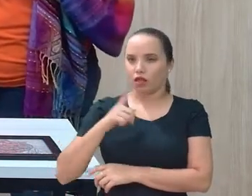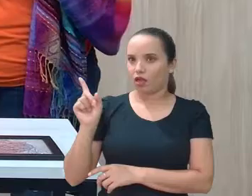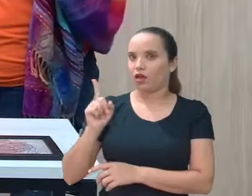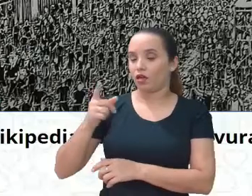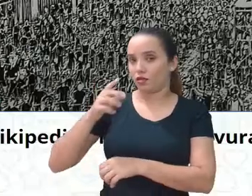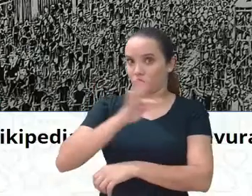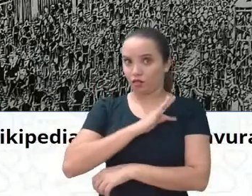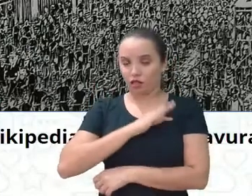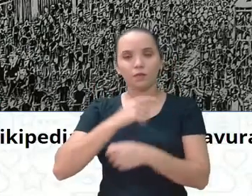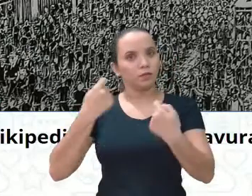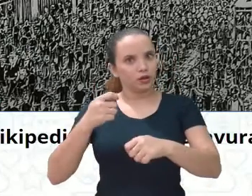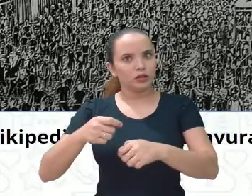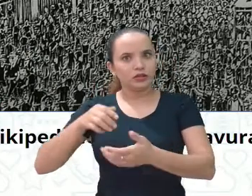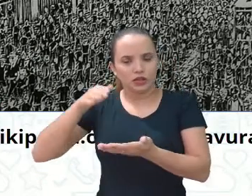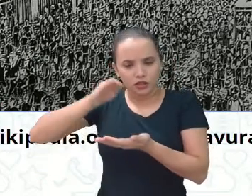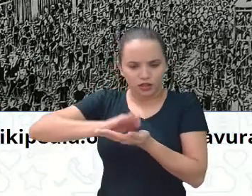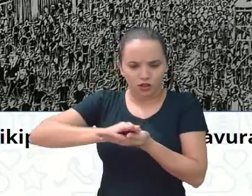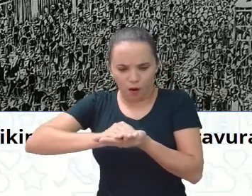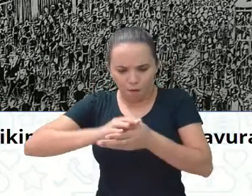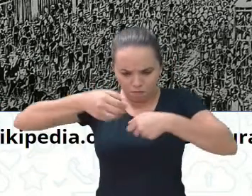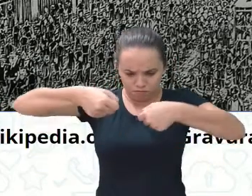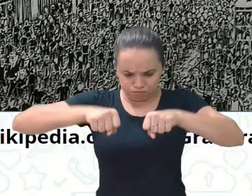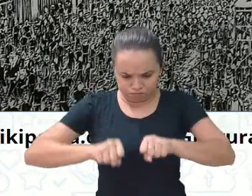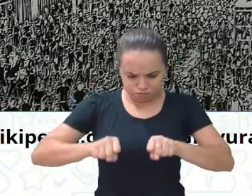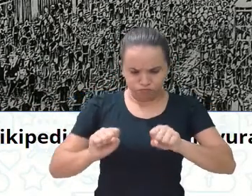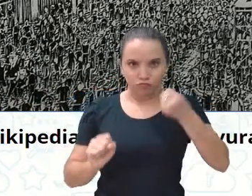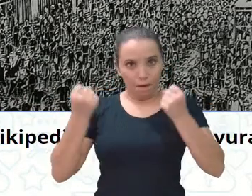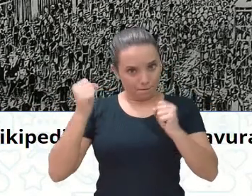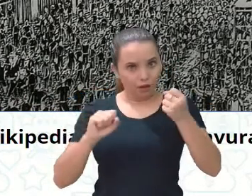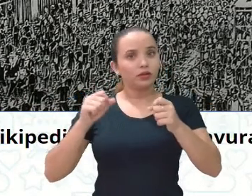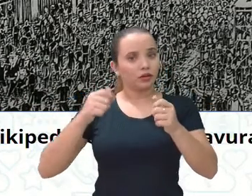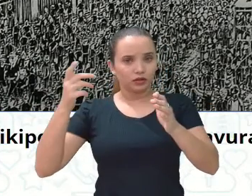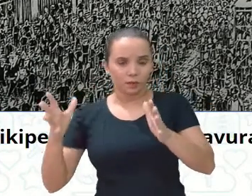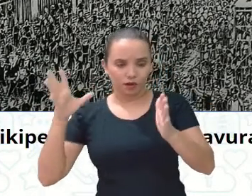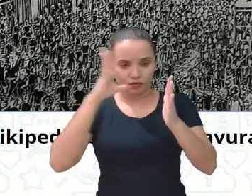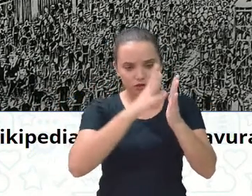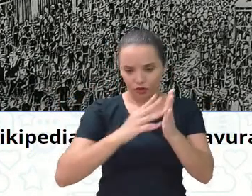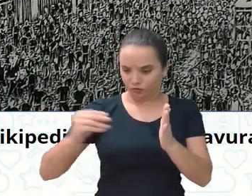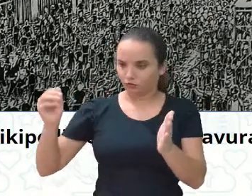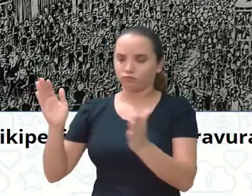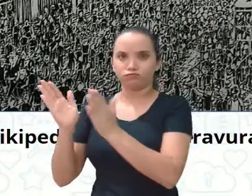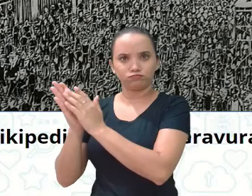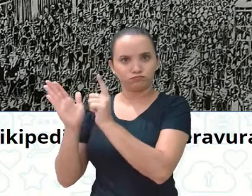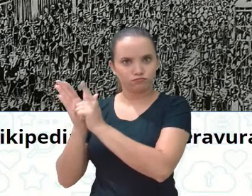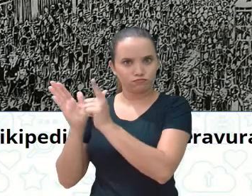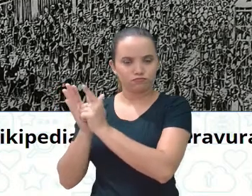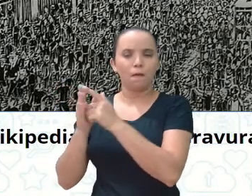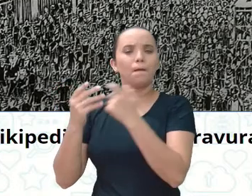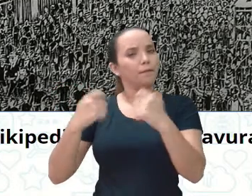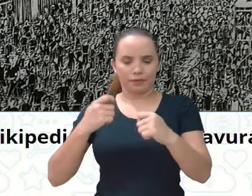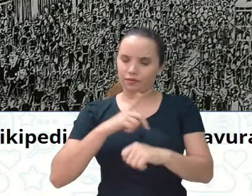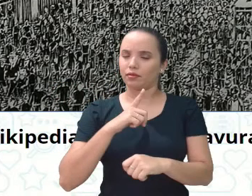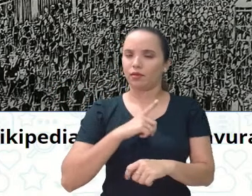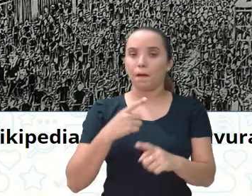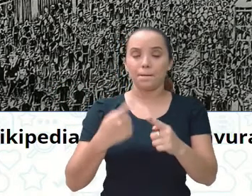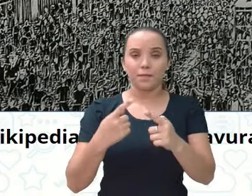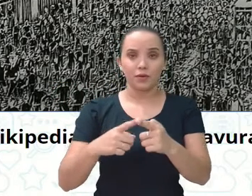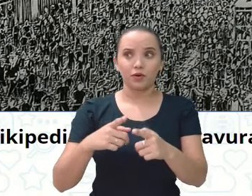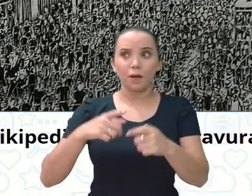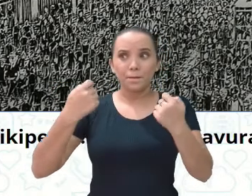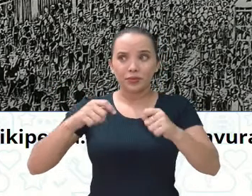prensa, tá? Para transferir para o papel a imagem gravada na pedra, gente. Tem que ter uma prensa, porque é